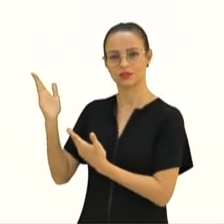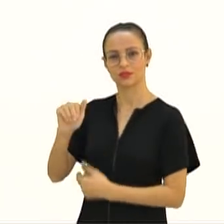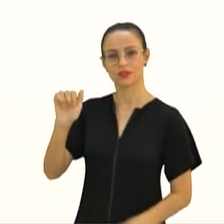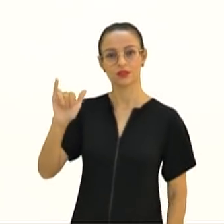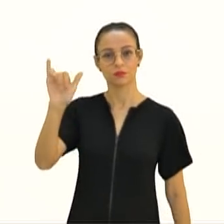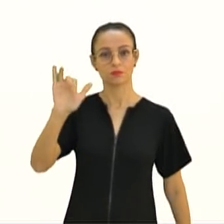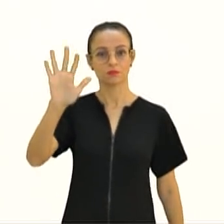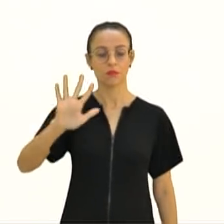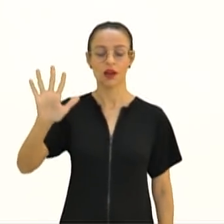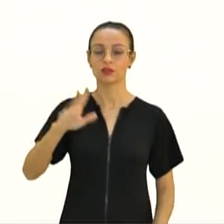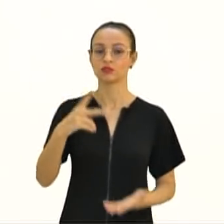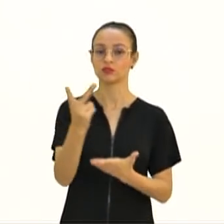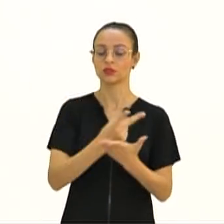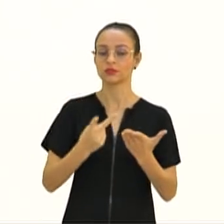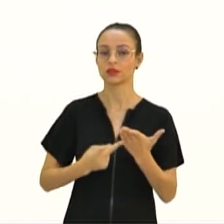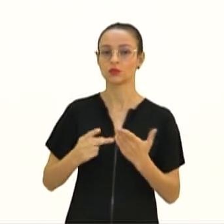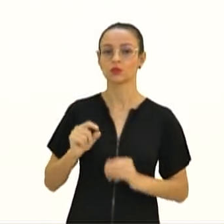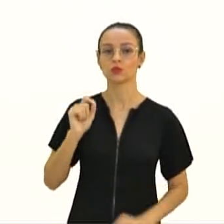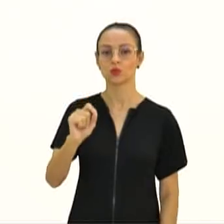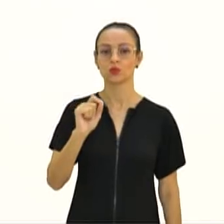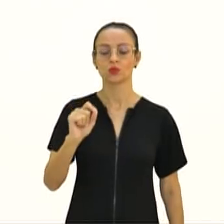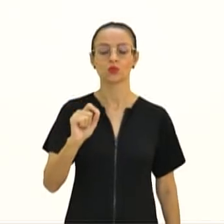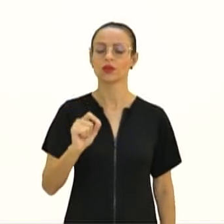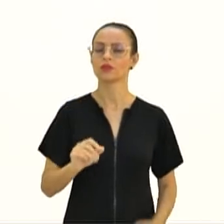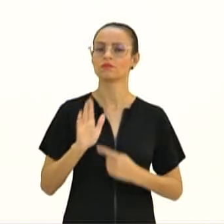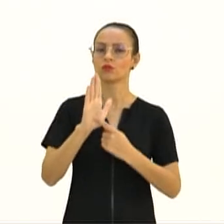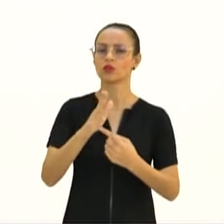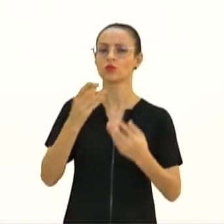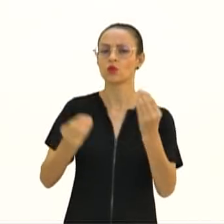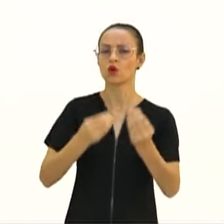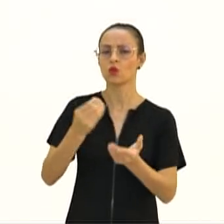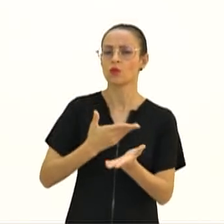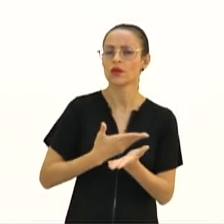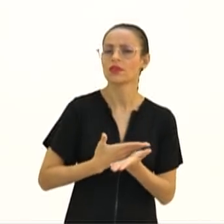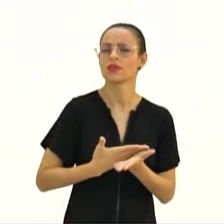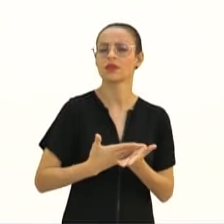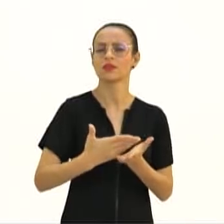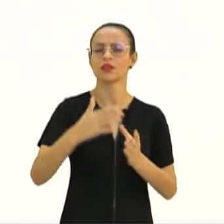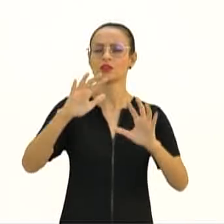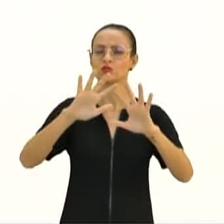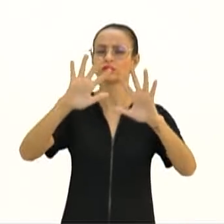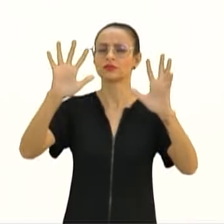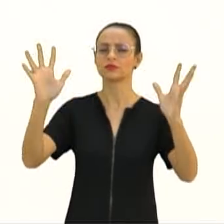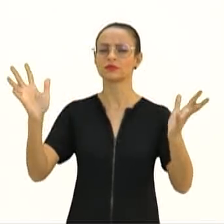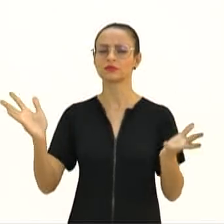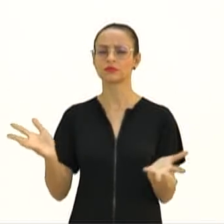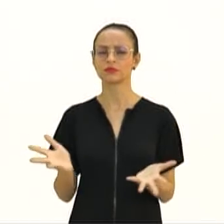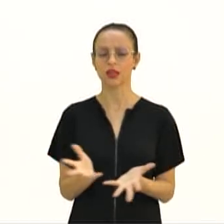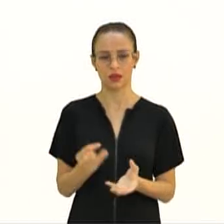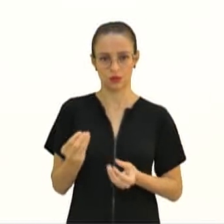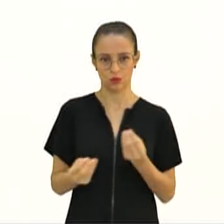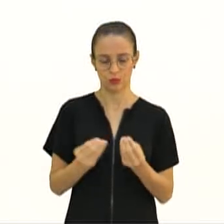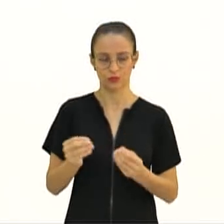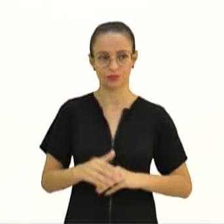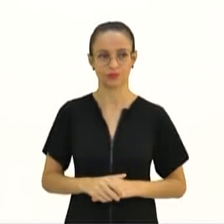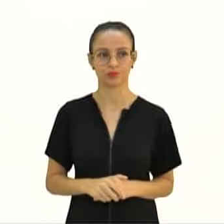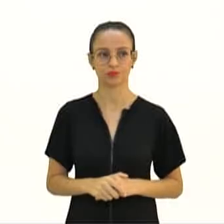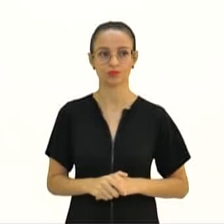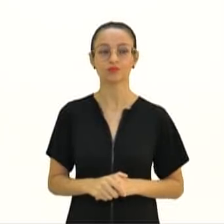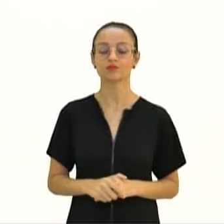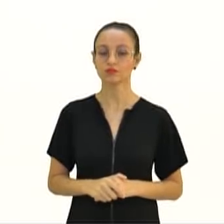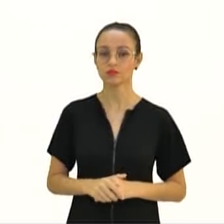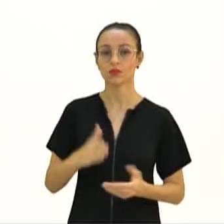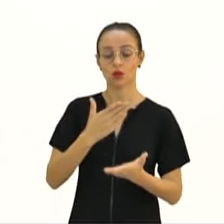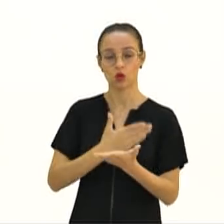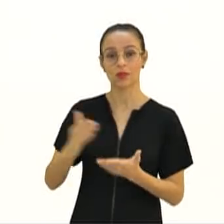um desenho, né, uma representação, mostrando como seria o início ali da Terra primitiva, né, vamos dizer assim. Começa tudo